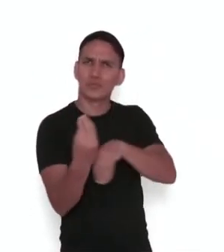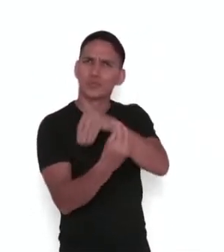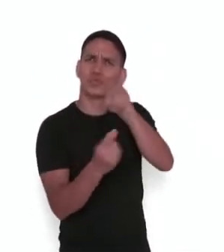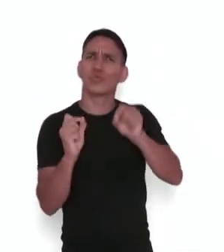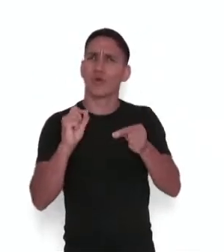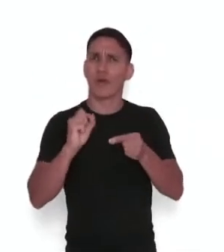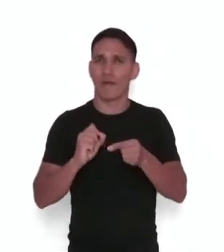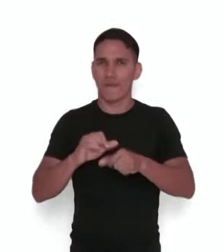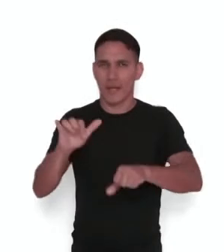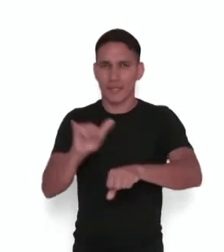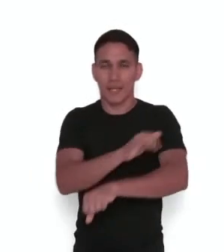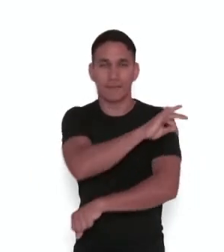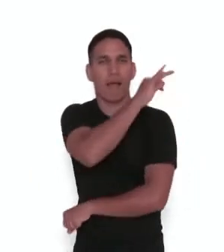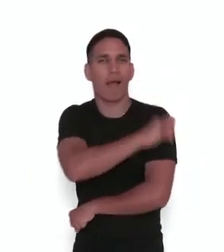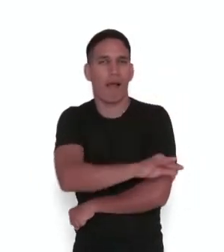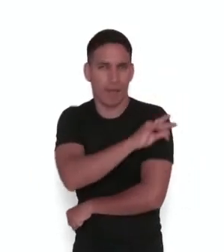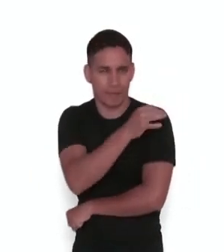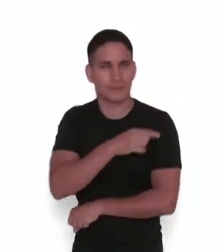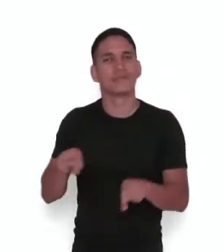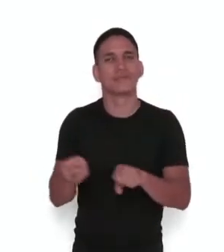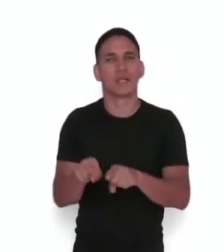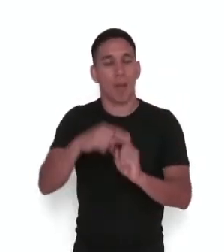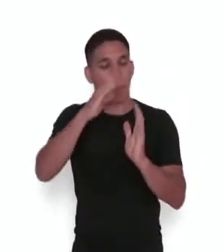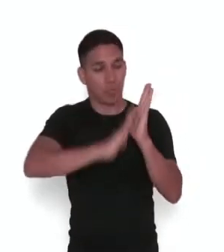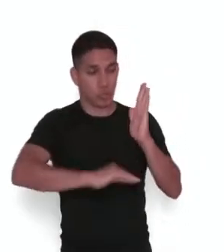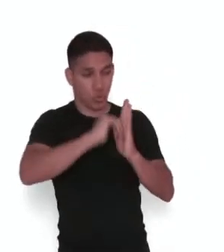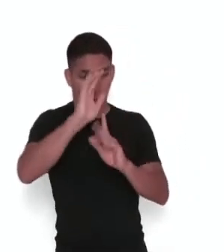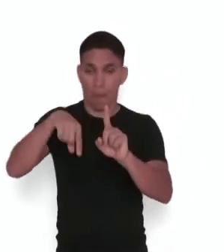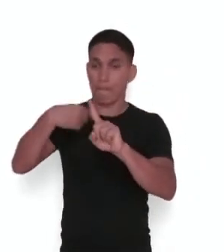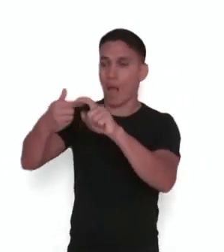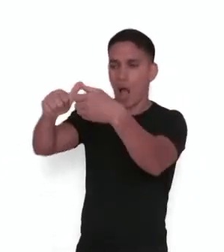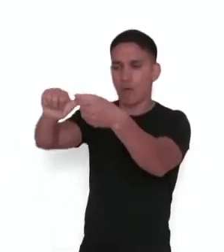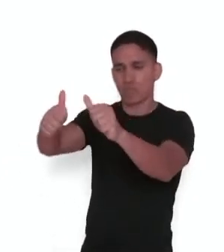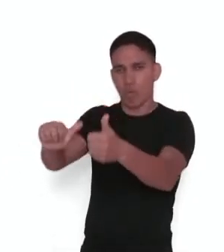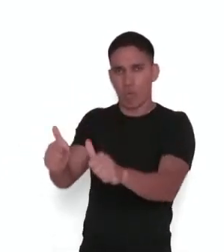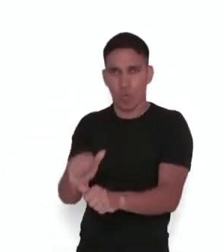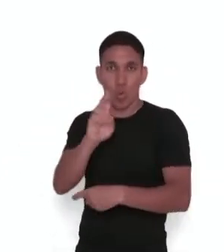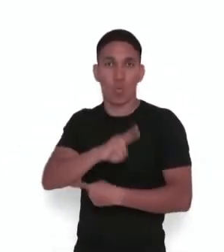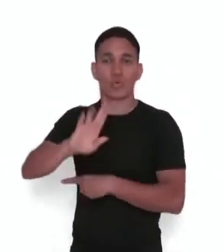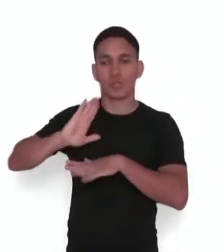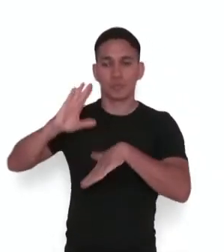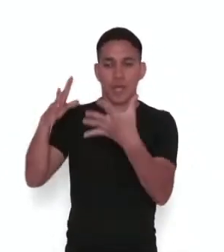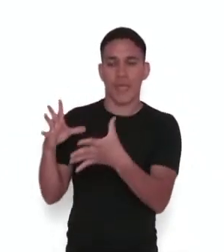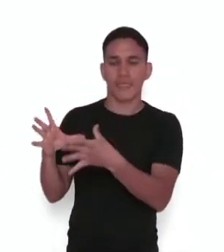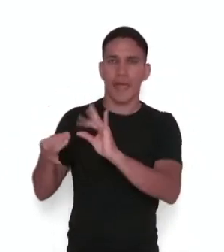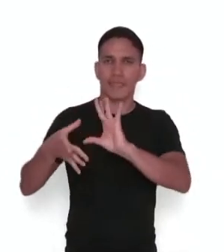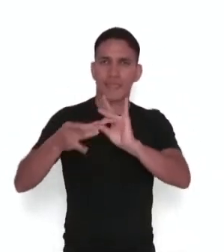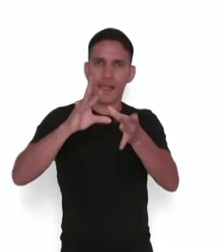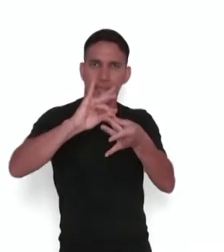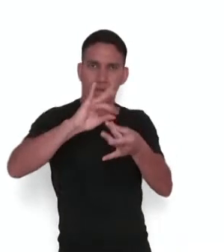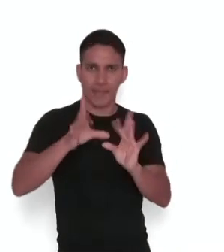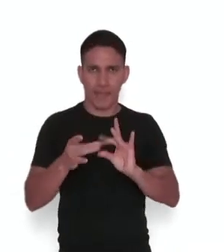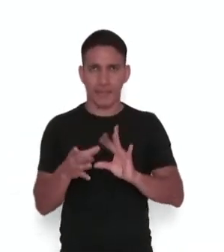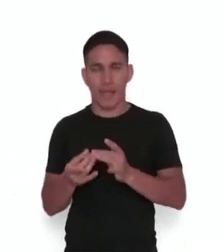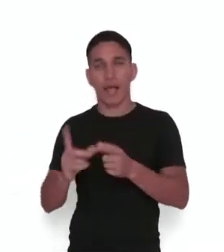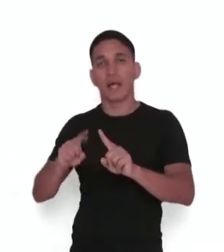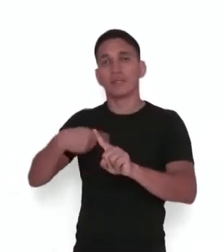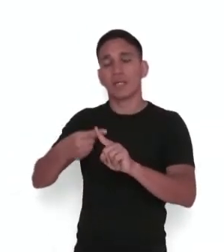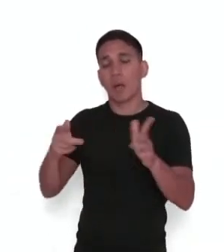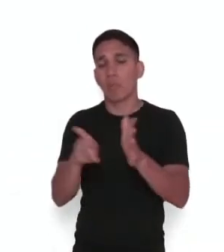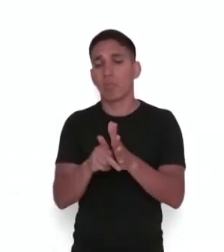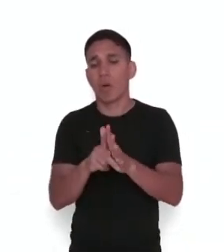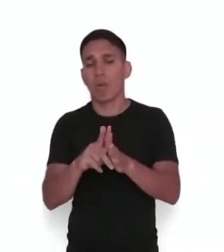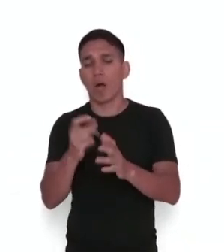Ele mistura técnicas de pintura com as de modelagem, usa processos de colagem de retalhos sobre a parte